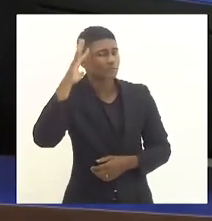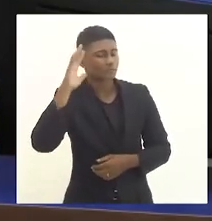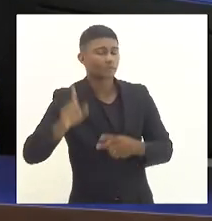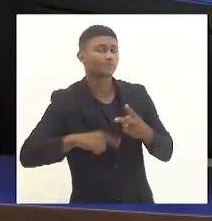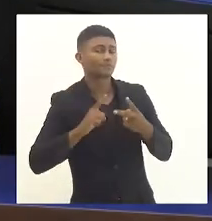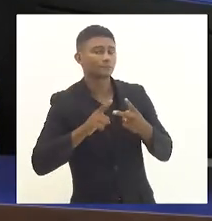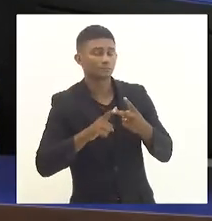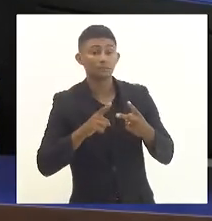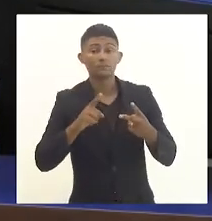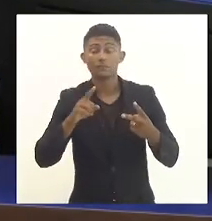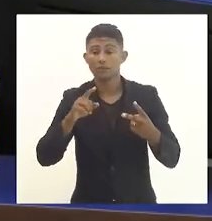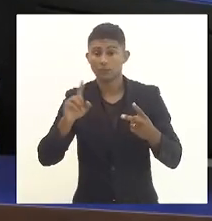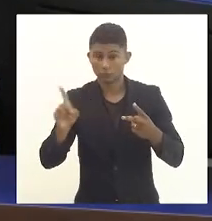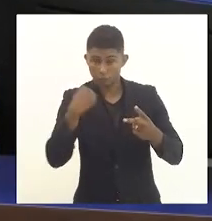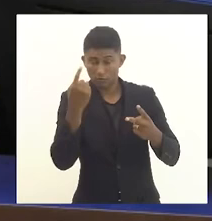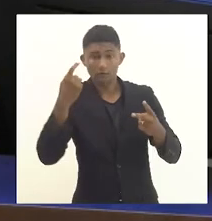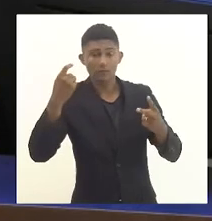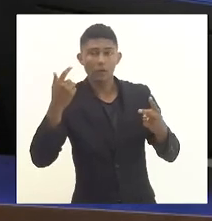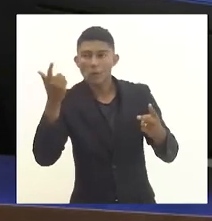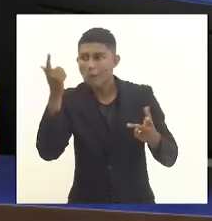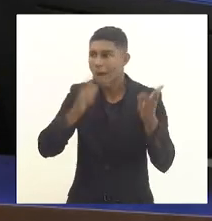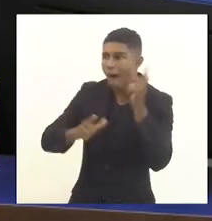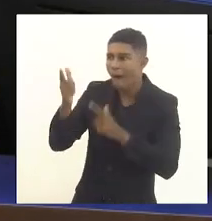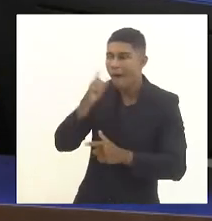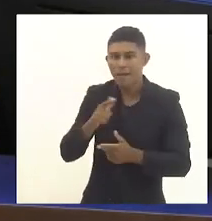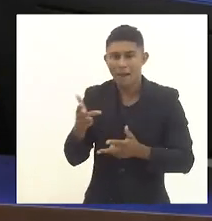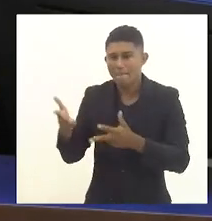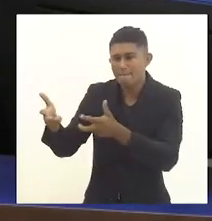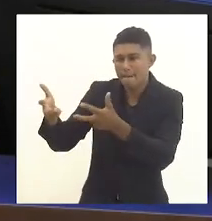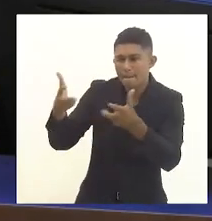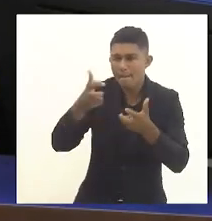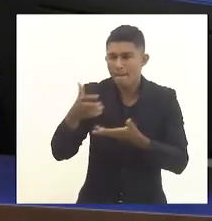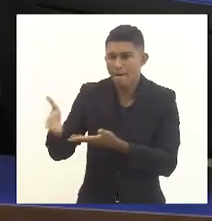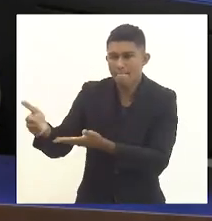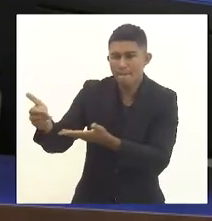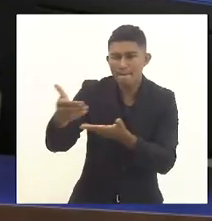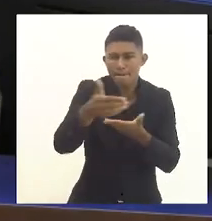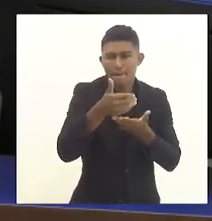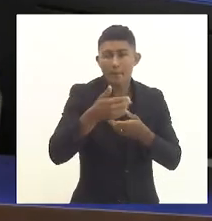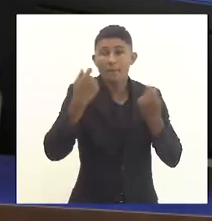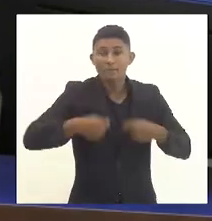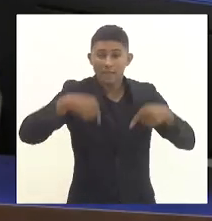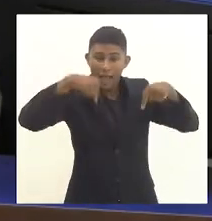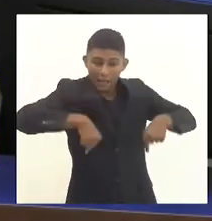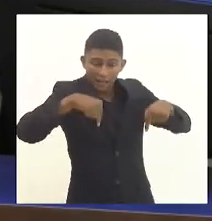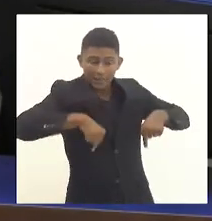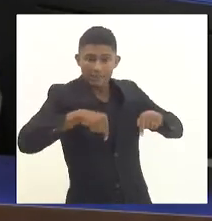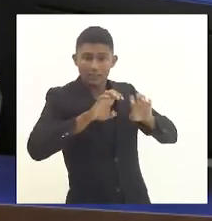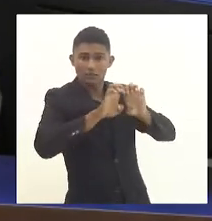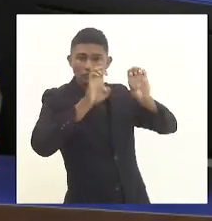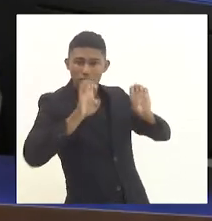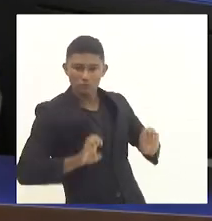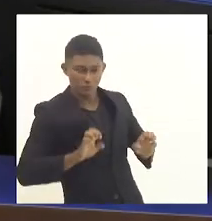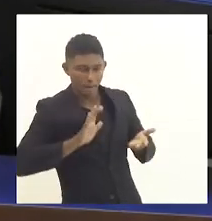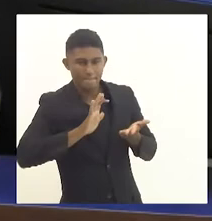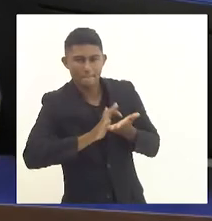captar parte desses recursos e movimentar essa economia digital, a gente precisa ter infraestrutura digital